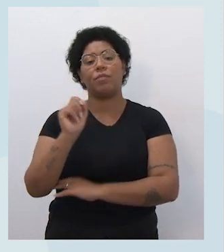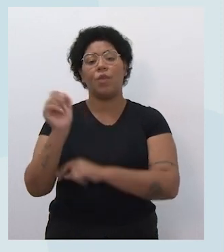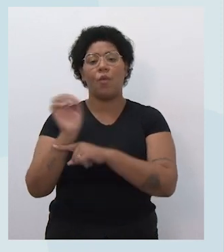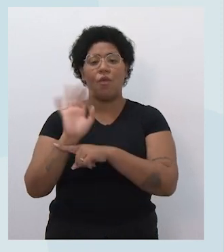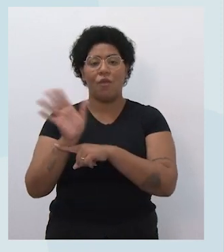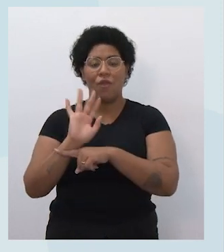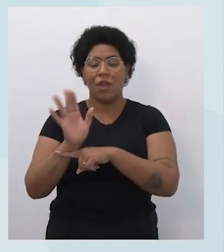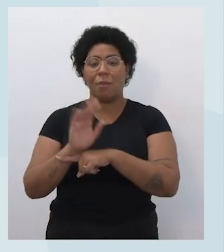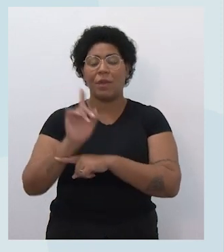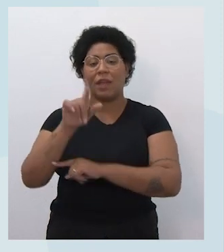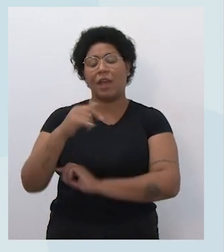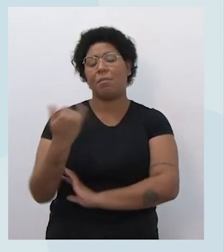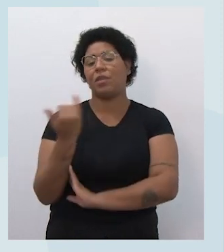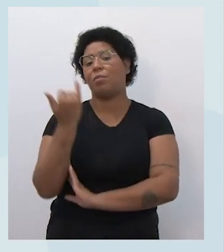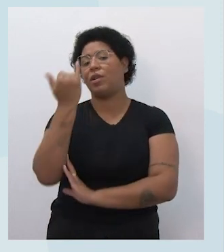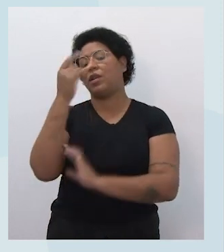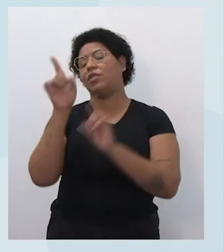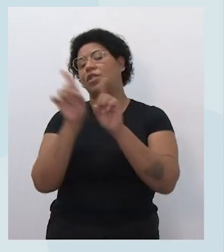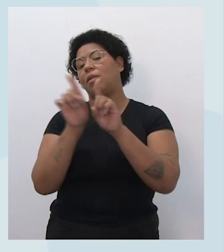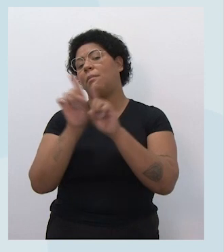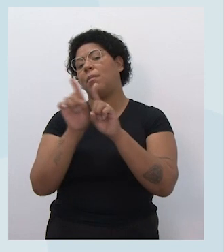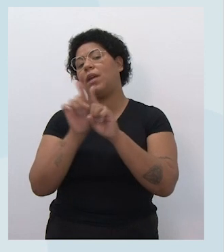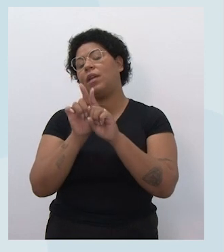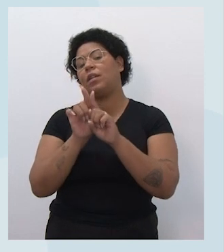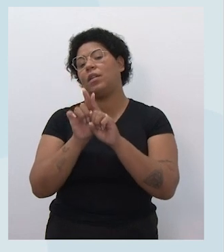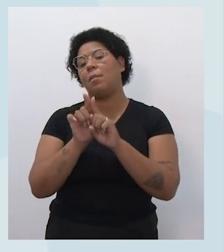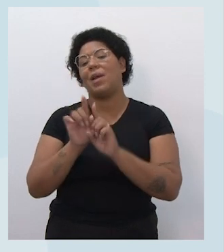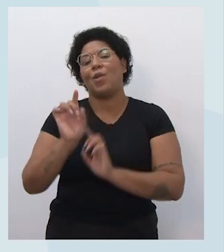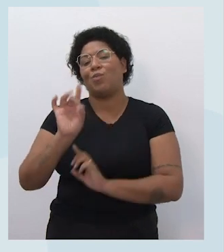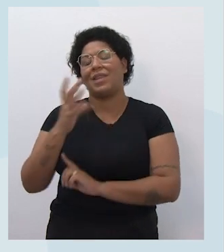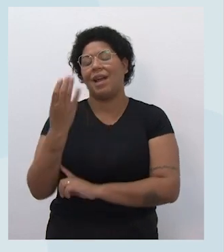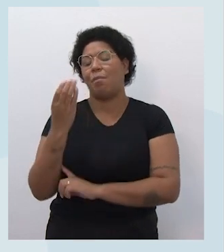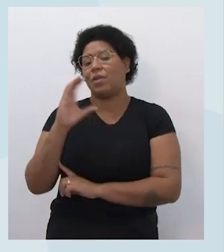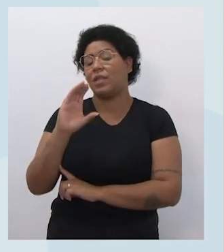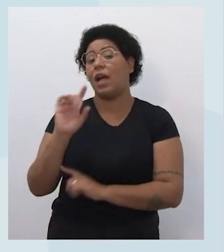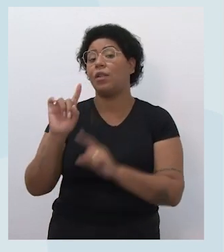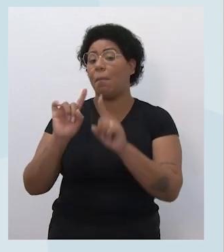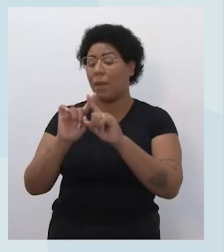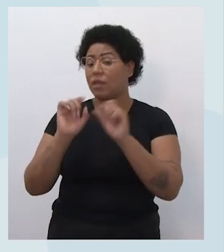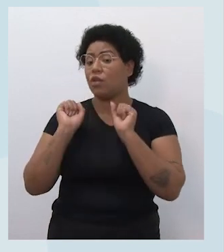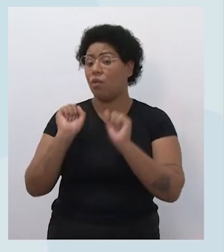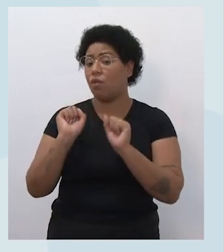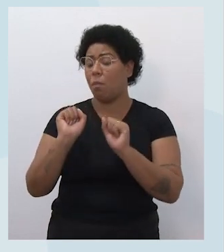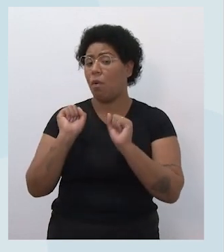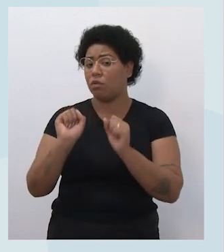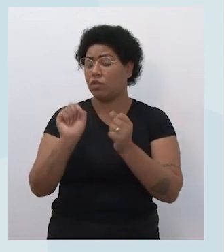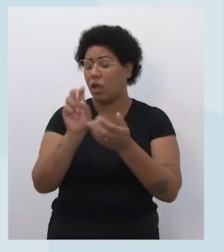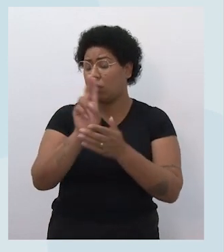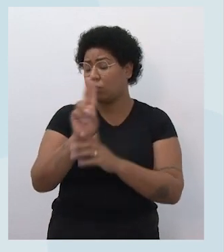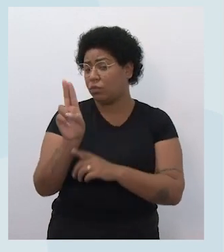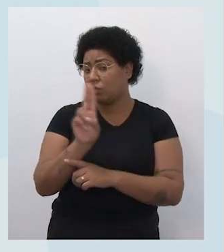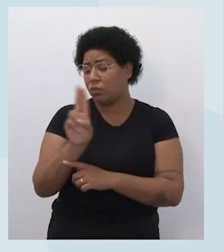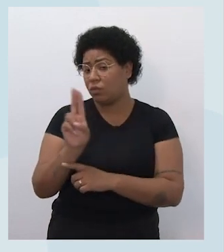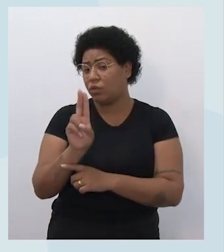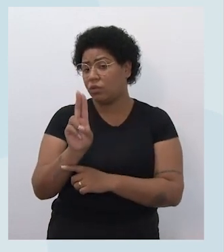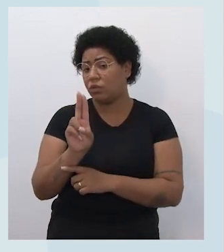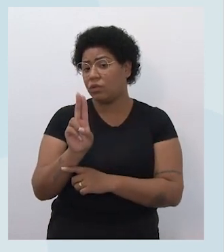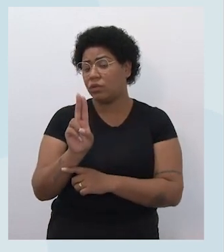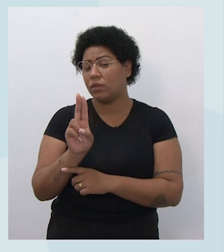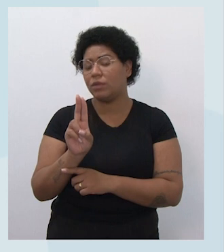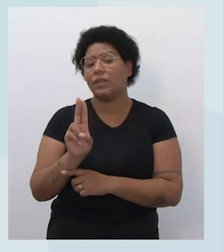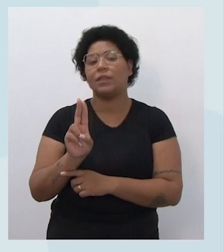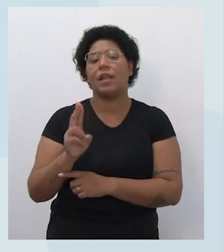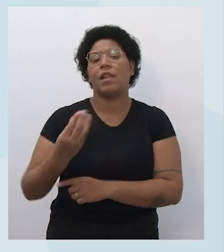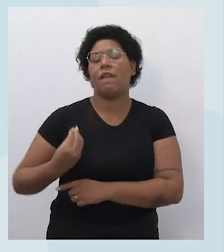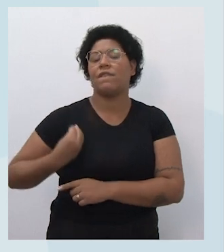está na indicação do Saiba Mais aqui da nossa pauta, mas eu vou deixar registrado aqui, anota aí, né? Chama O Tempero da Vida,